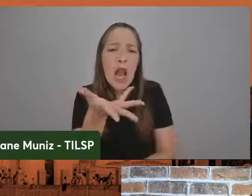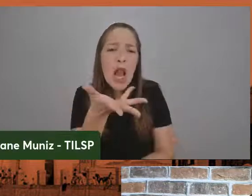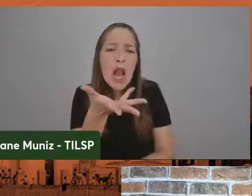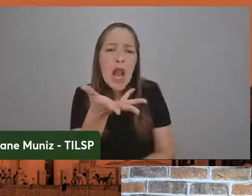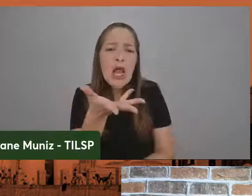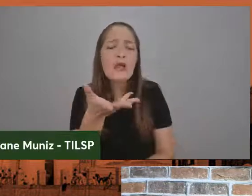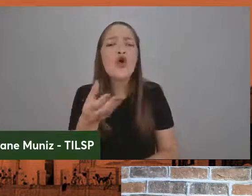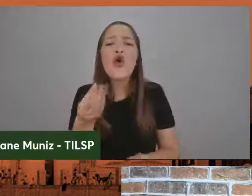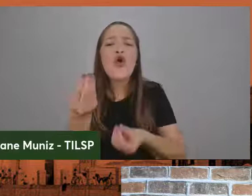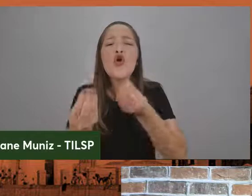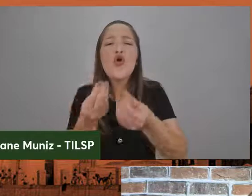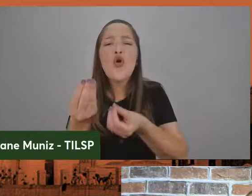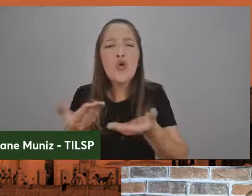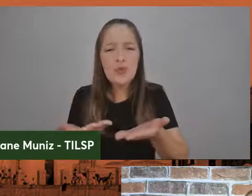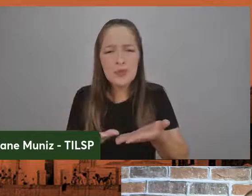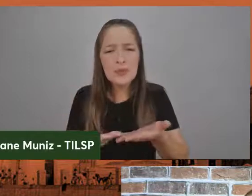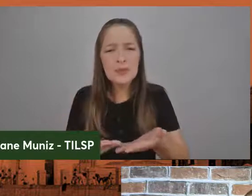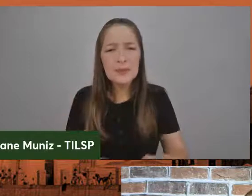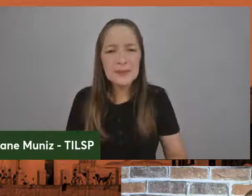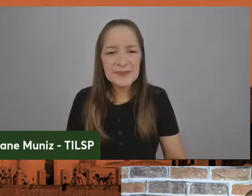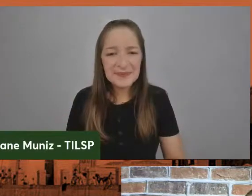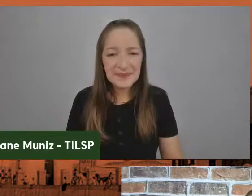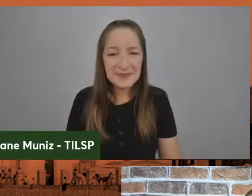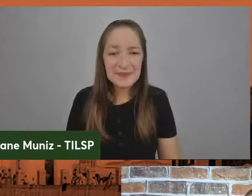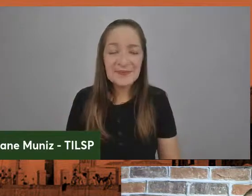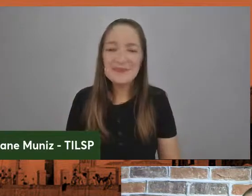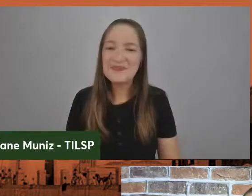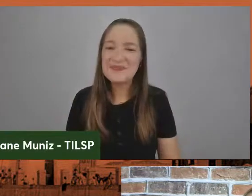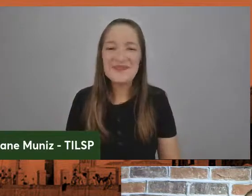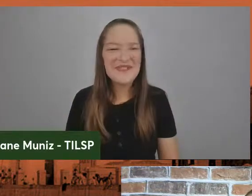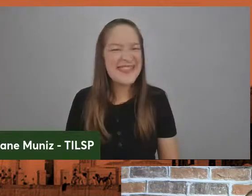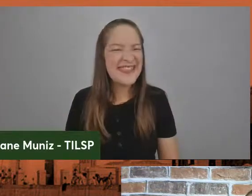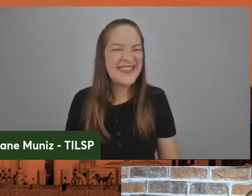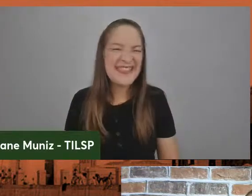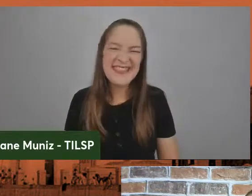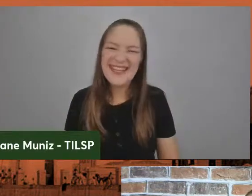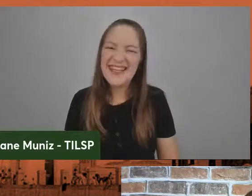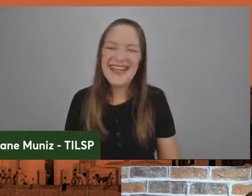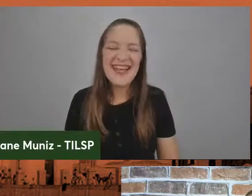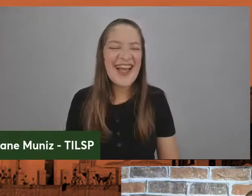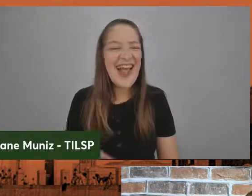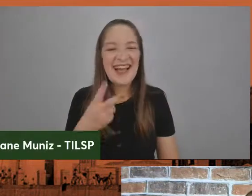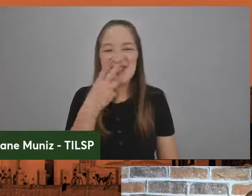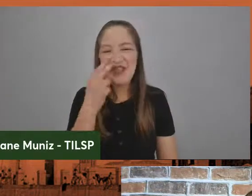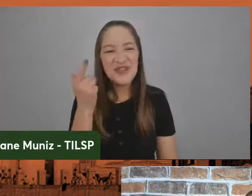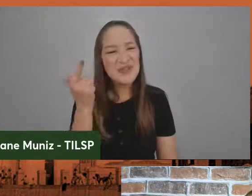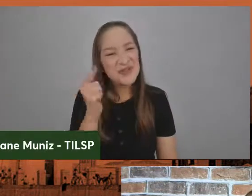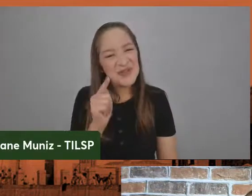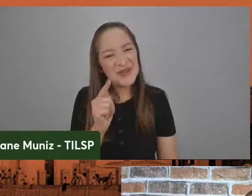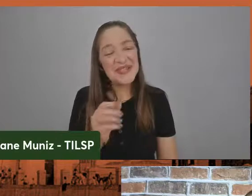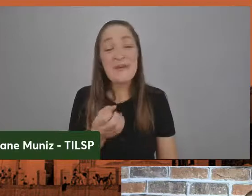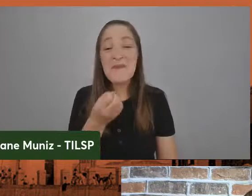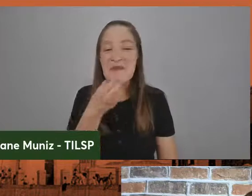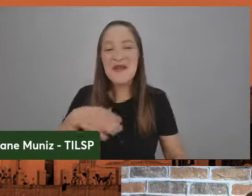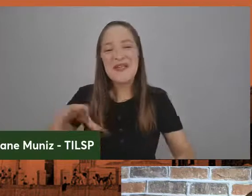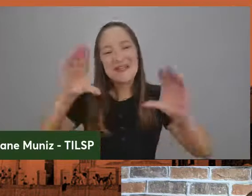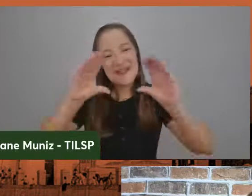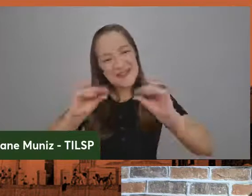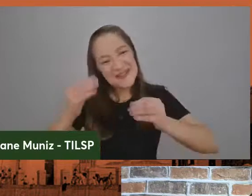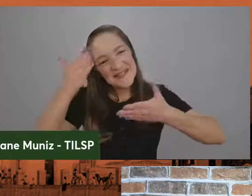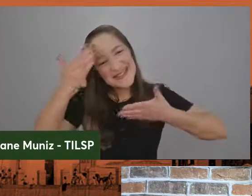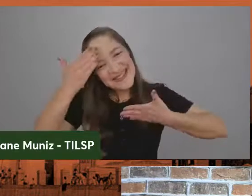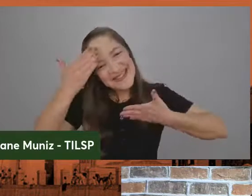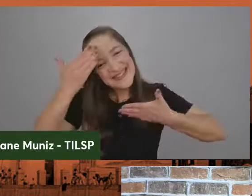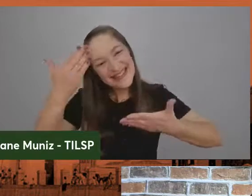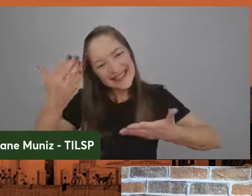Milton? É, eu acho que ela não se encaixa muito, viu, Fernando? Bom, boa noite. Eu queria agradecer